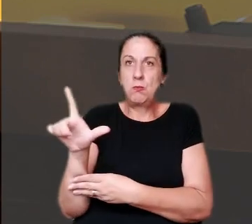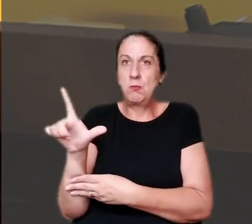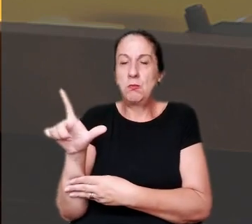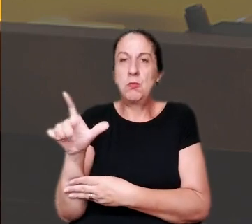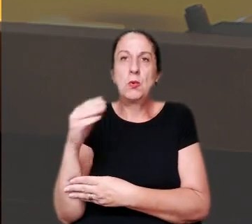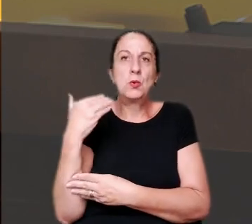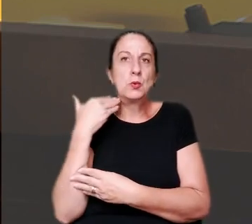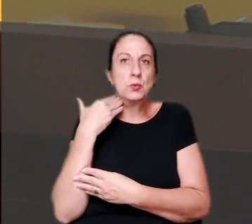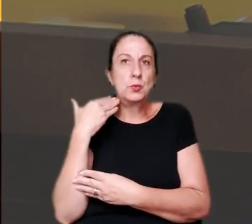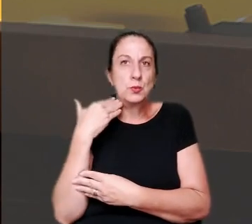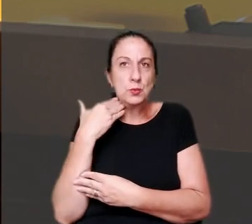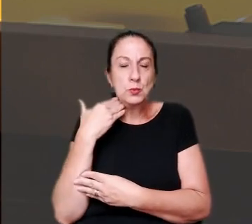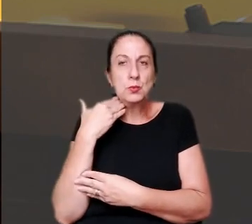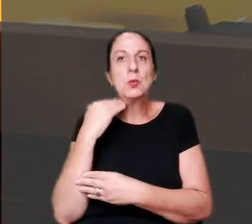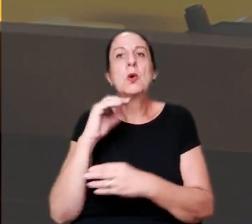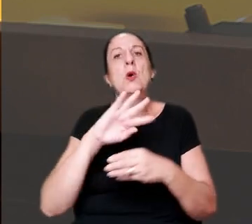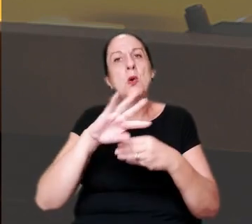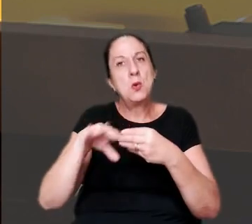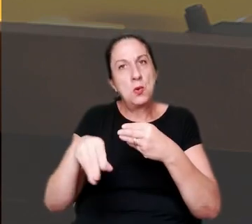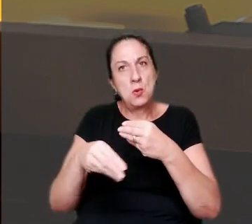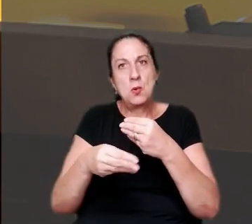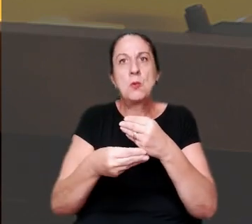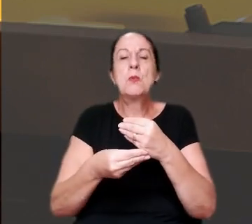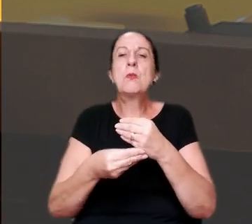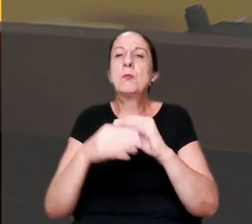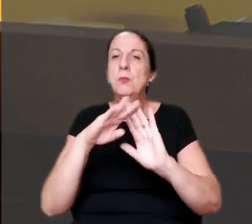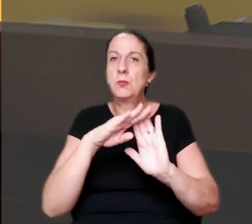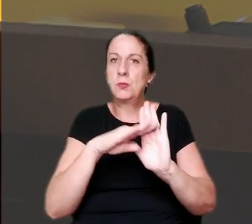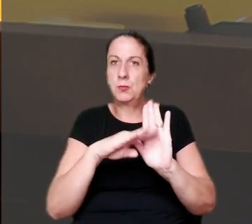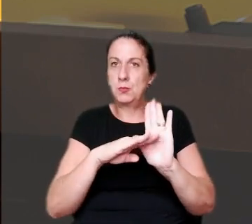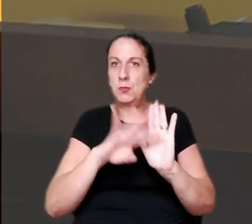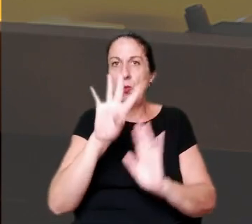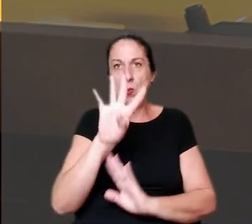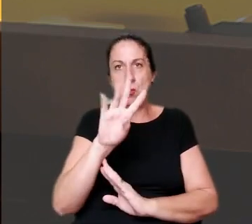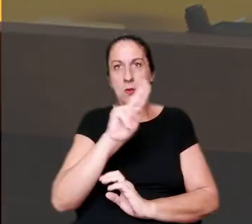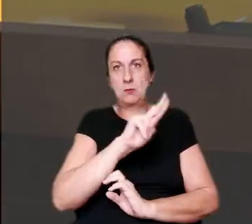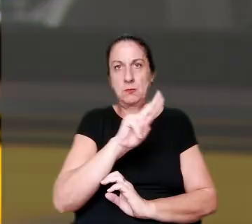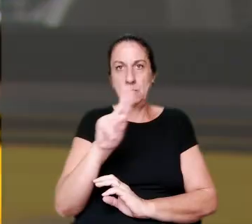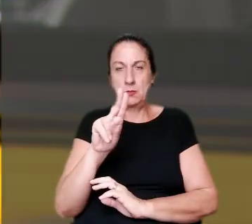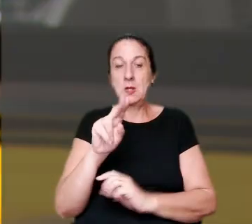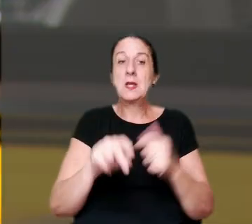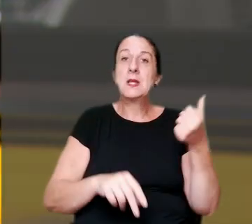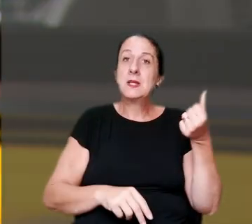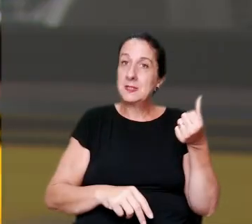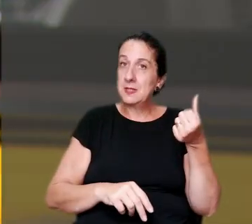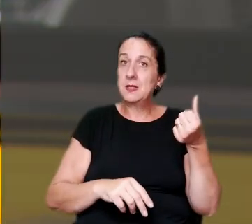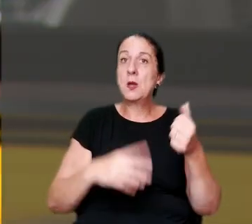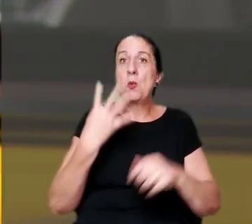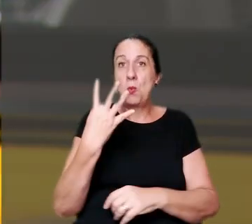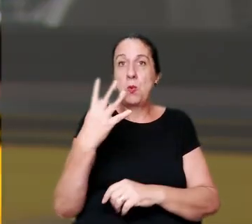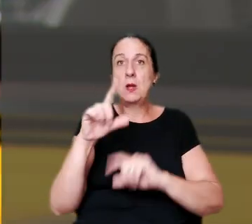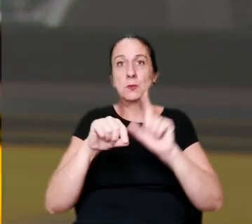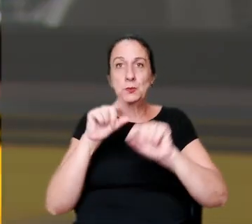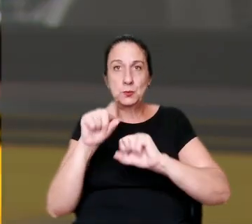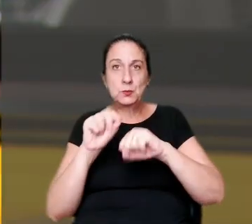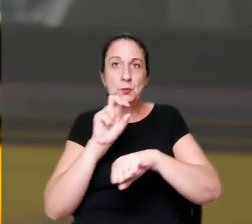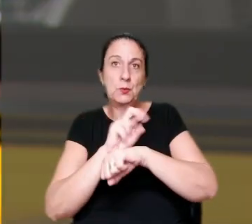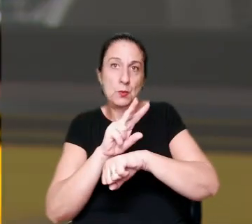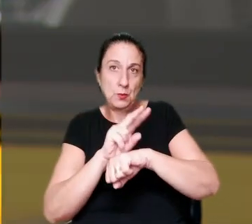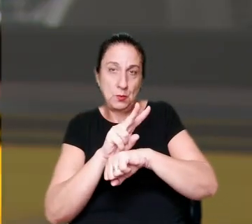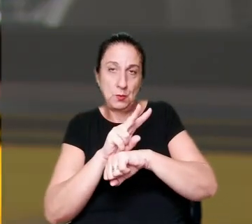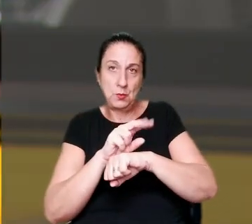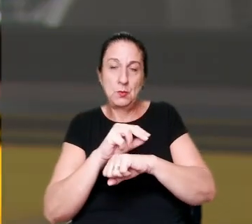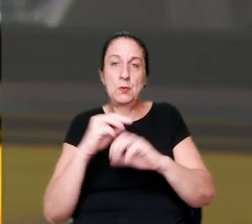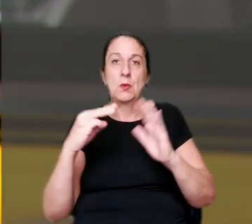outros juízes que compuseram a lista de 4 nomes. Eram 6 nomes, 4